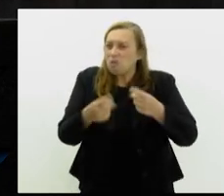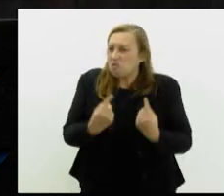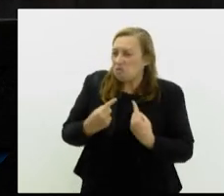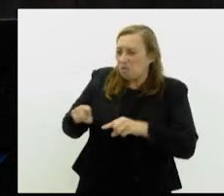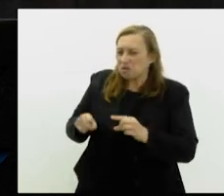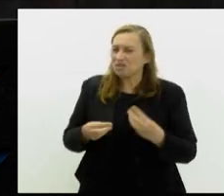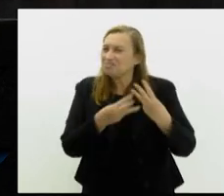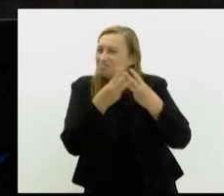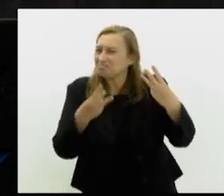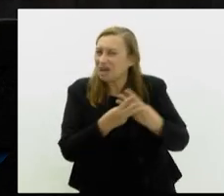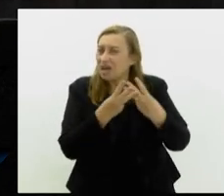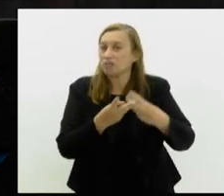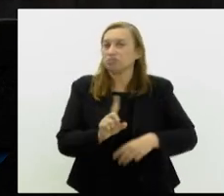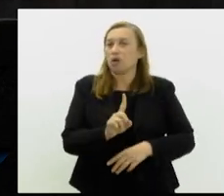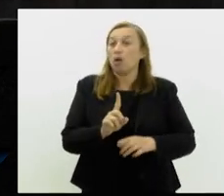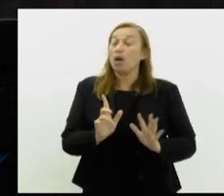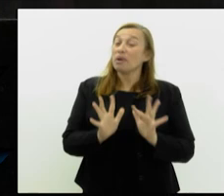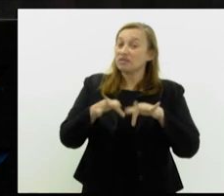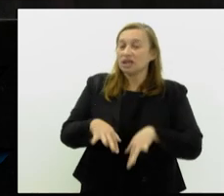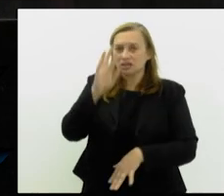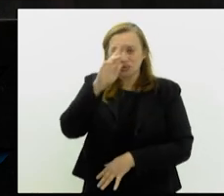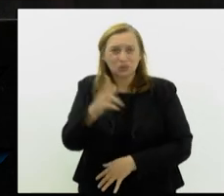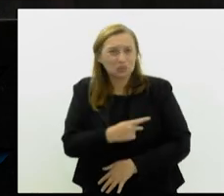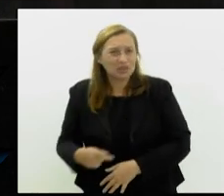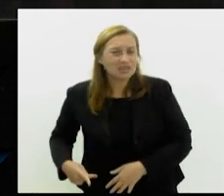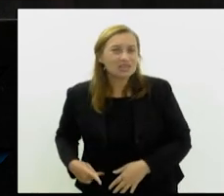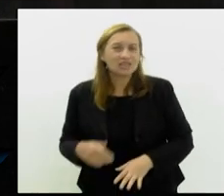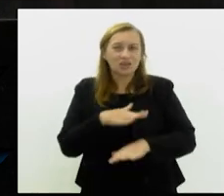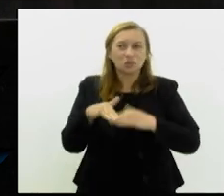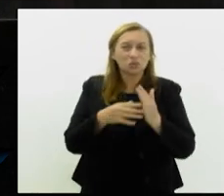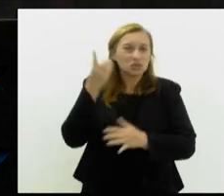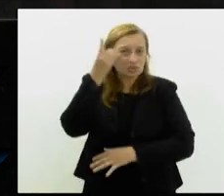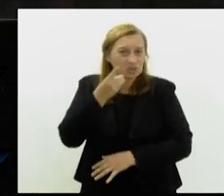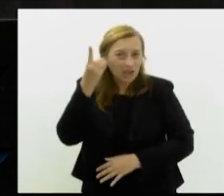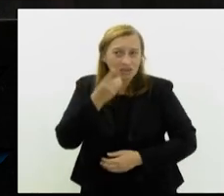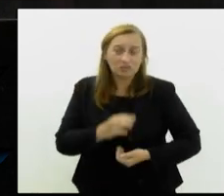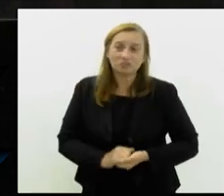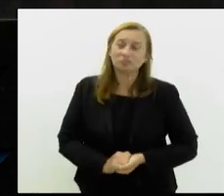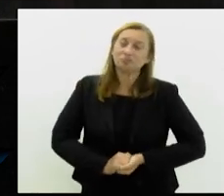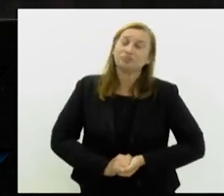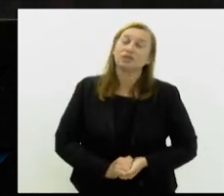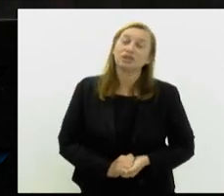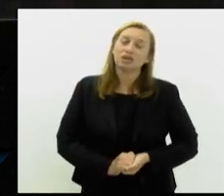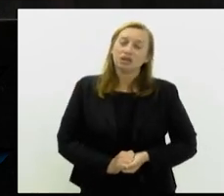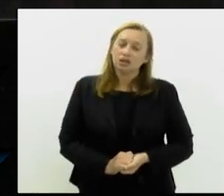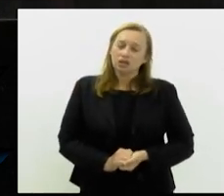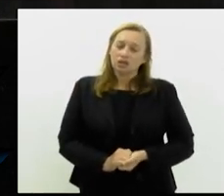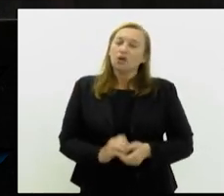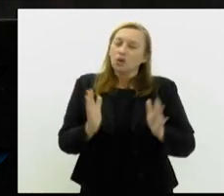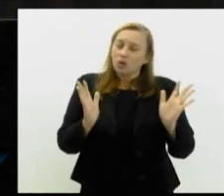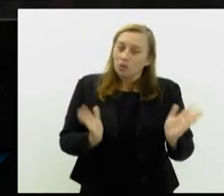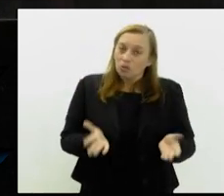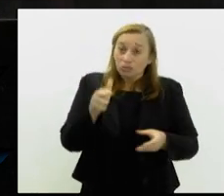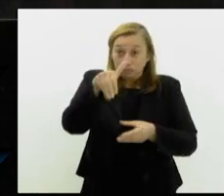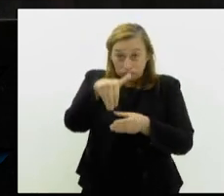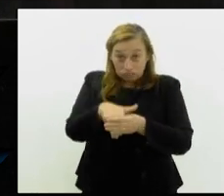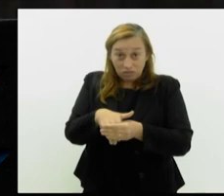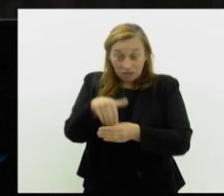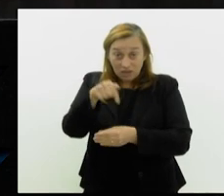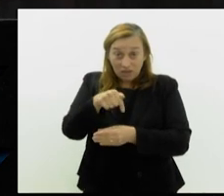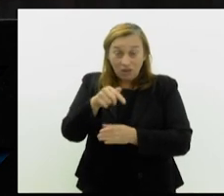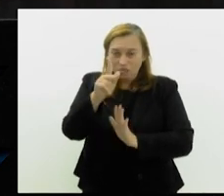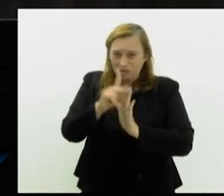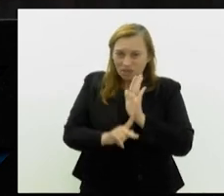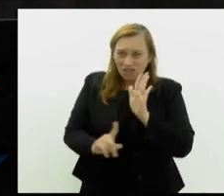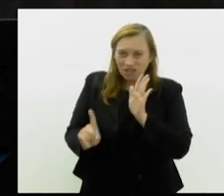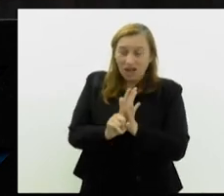antissemita e para terminar senhor presidente senhores Deputados hoje será votado aqui um projeto de